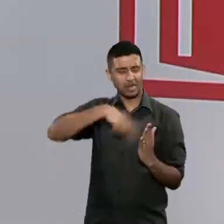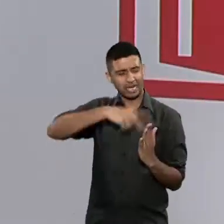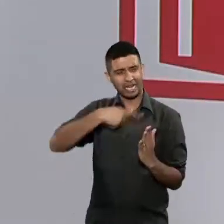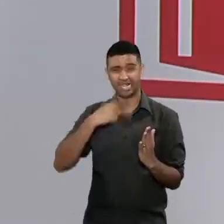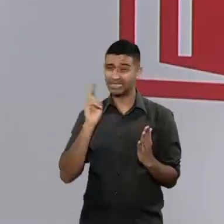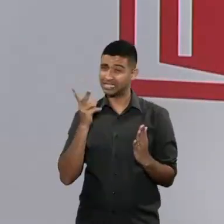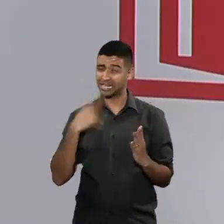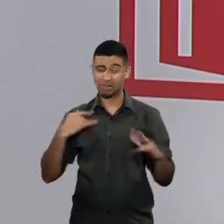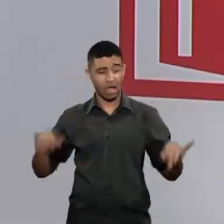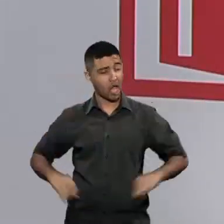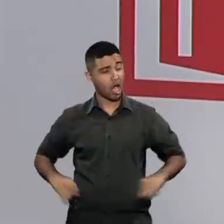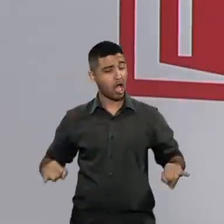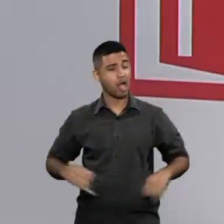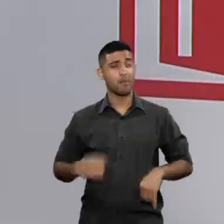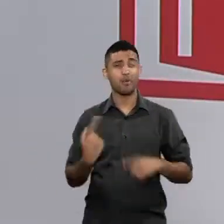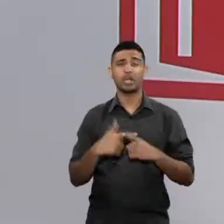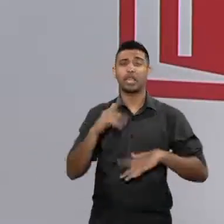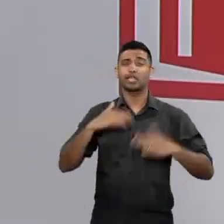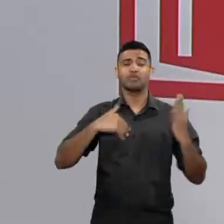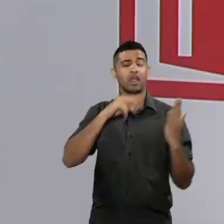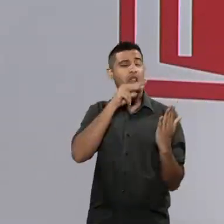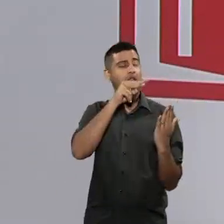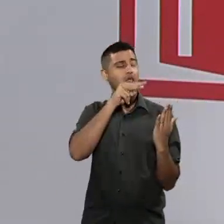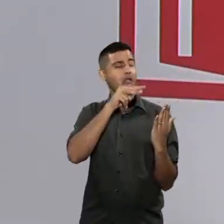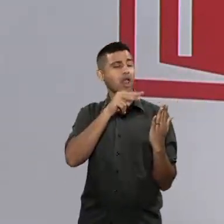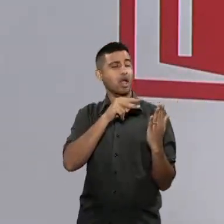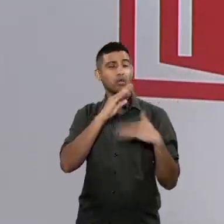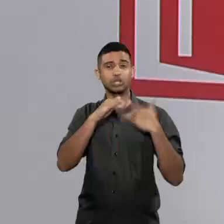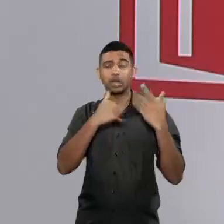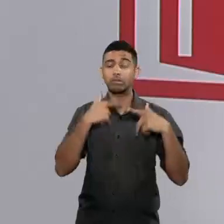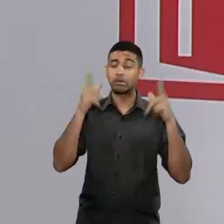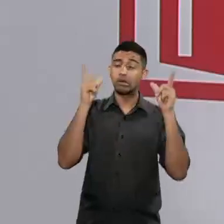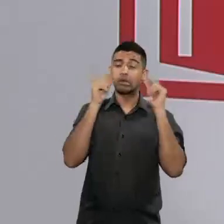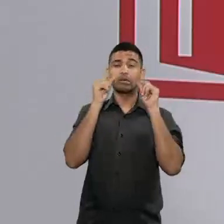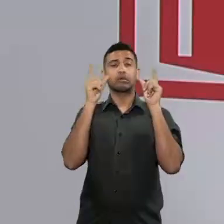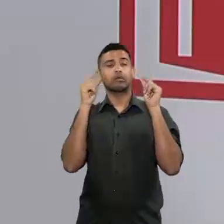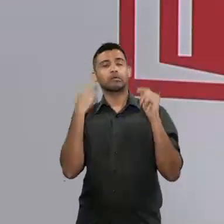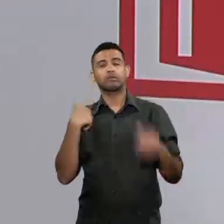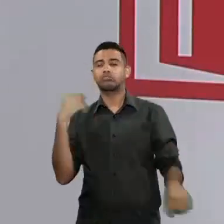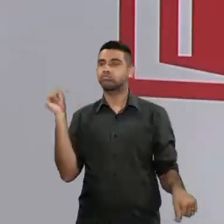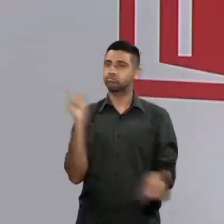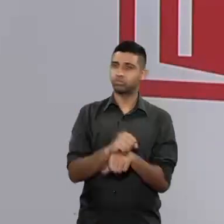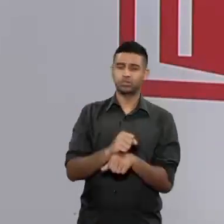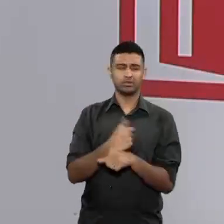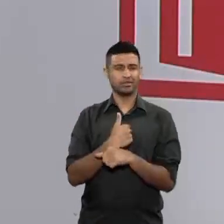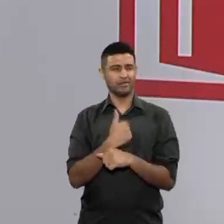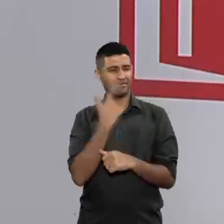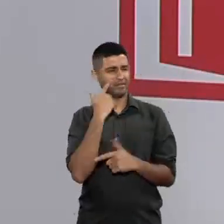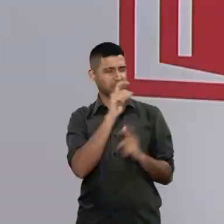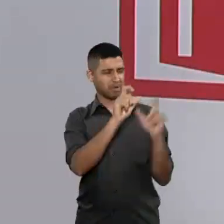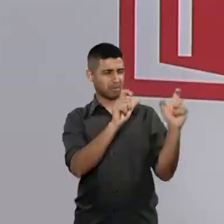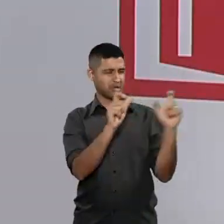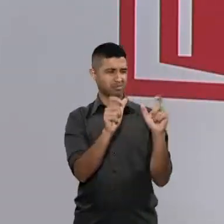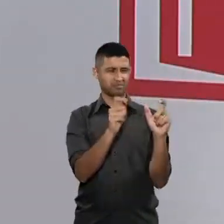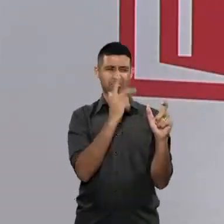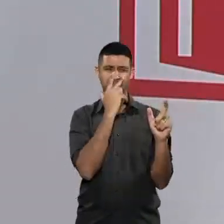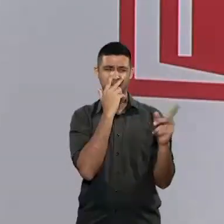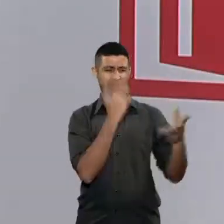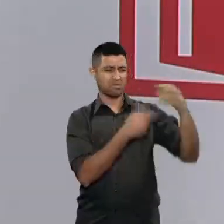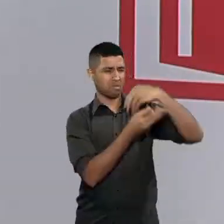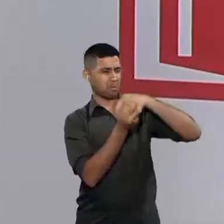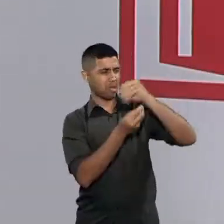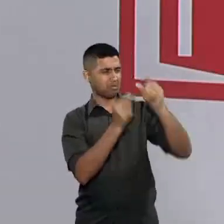foi uma dor muito grande, porque chegava um momento na leitura que eu sentia sono, eu parava, aquelas letras, elas fugiam